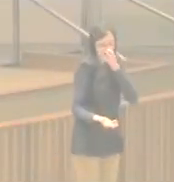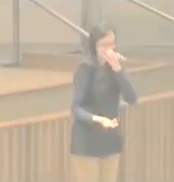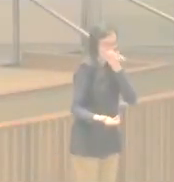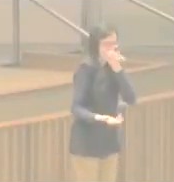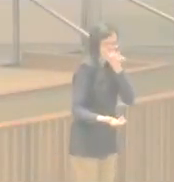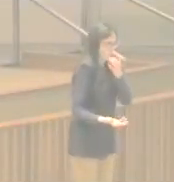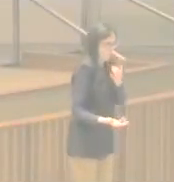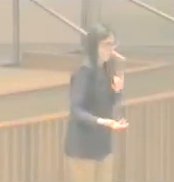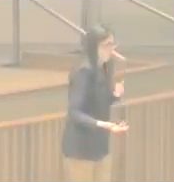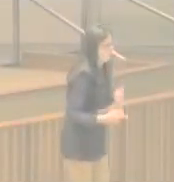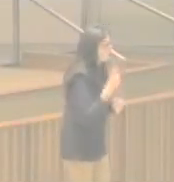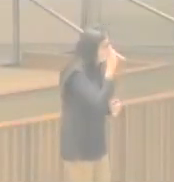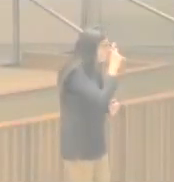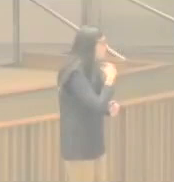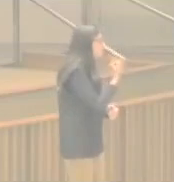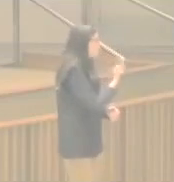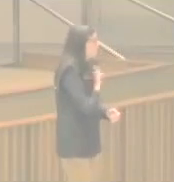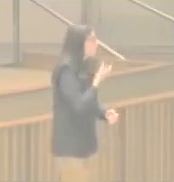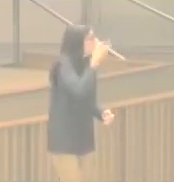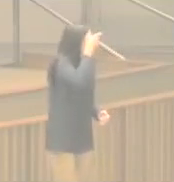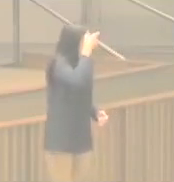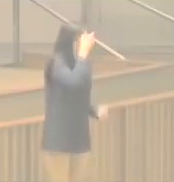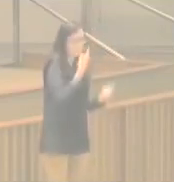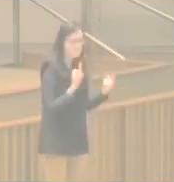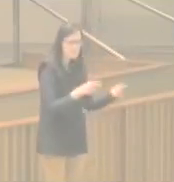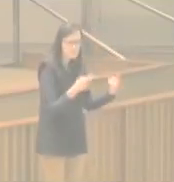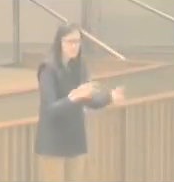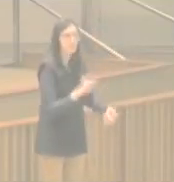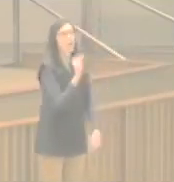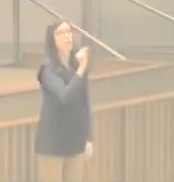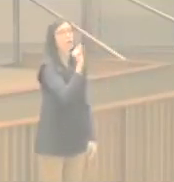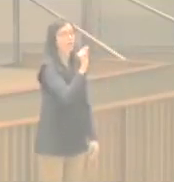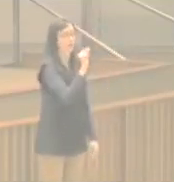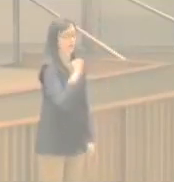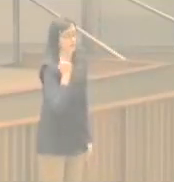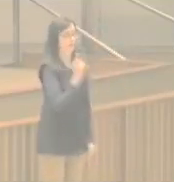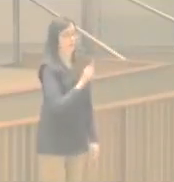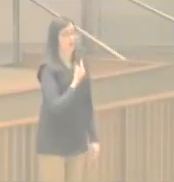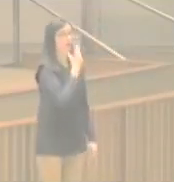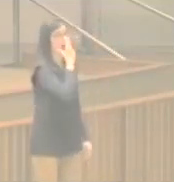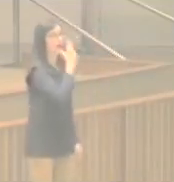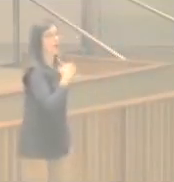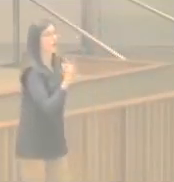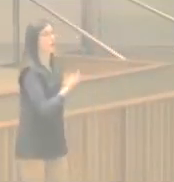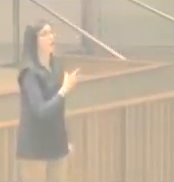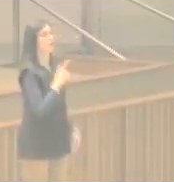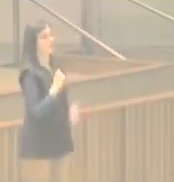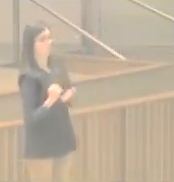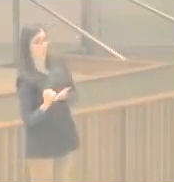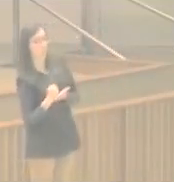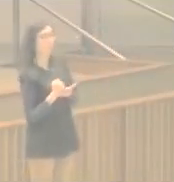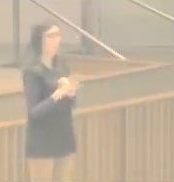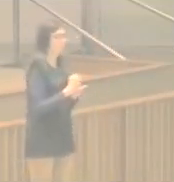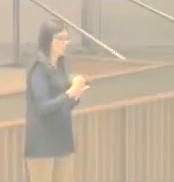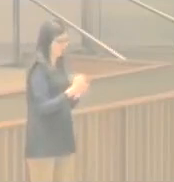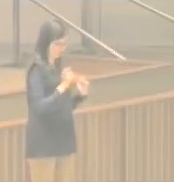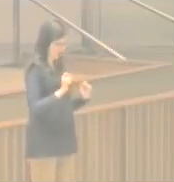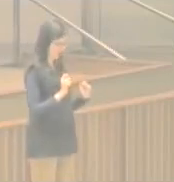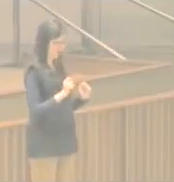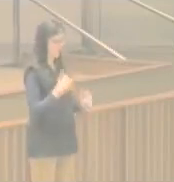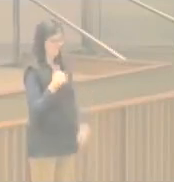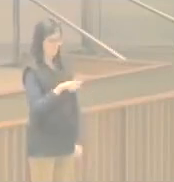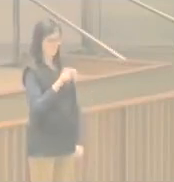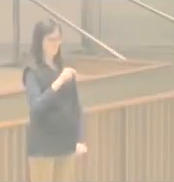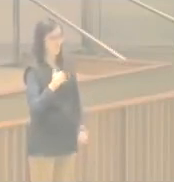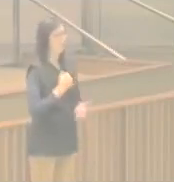Uma das grandes tentações do diabo é imaginar que a gente tem o controle das consequências